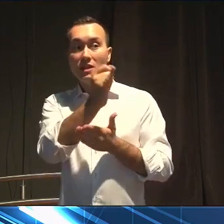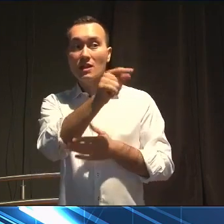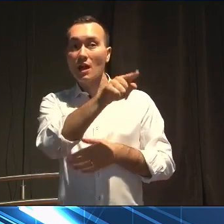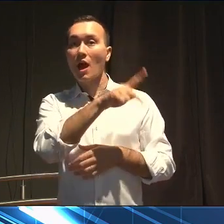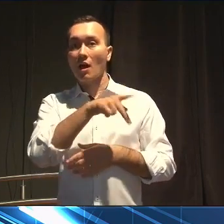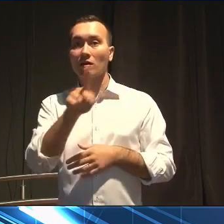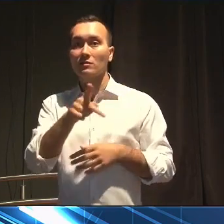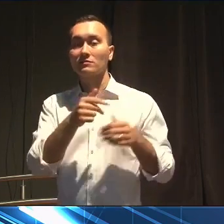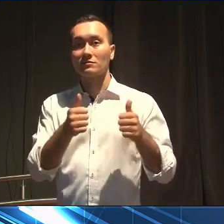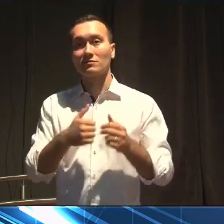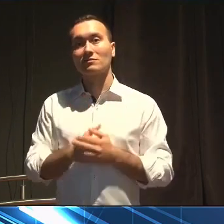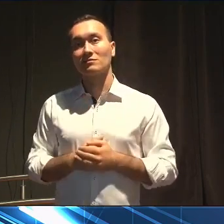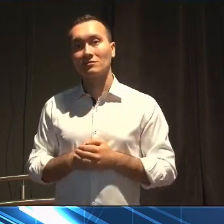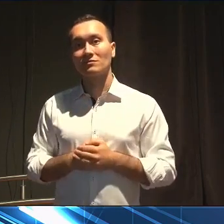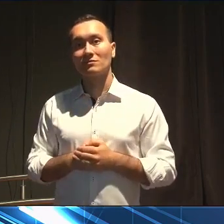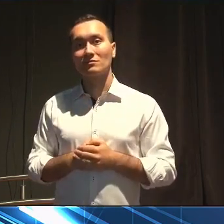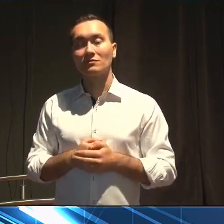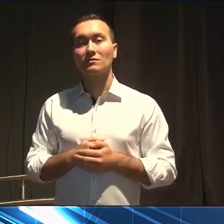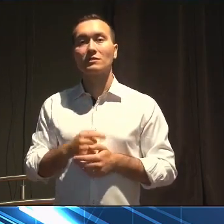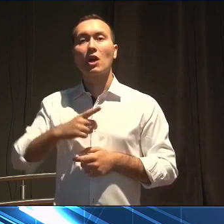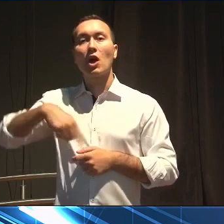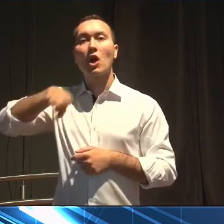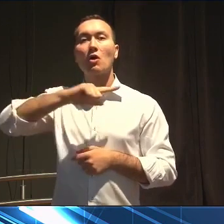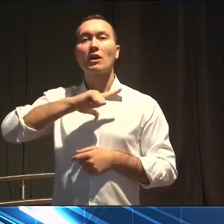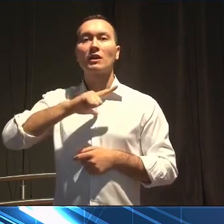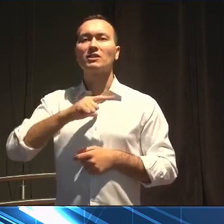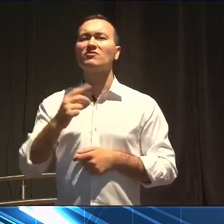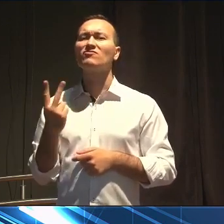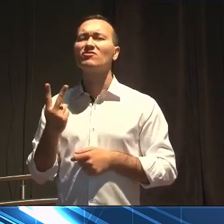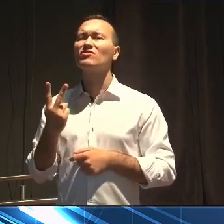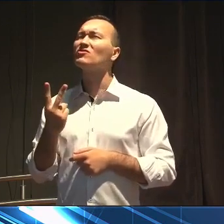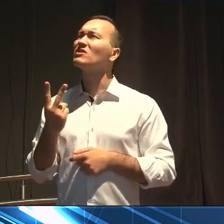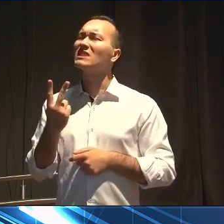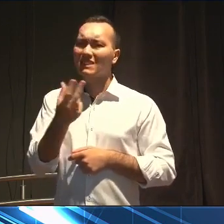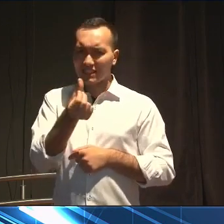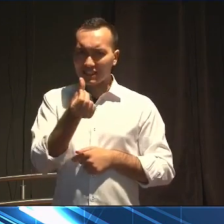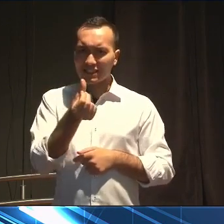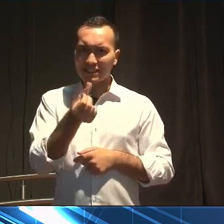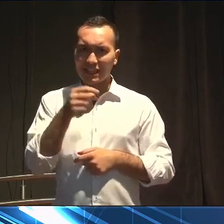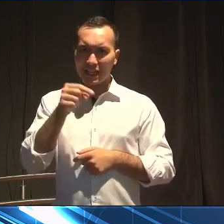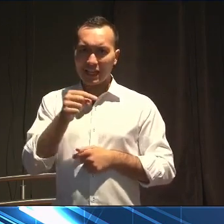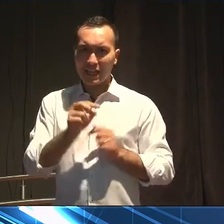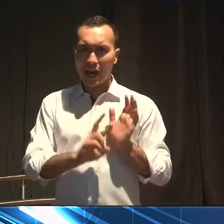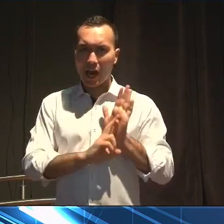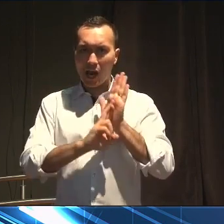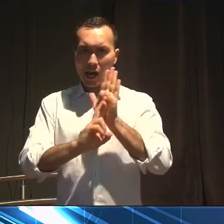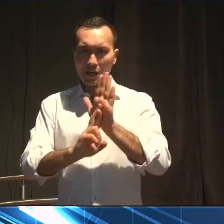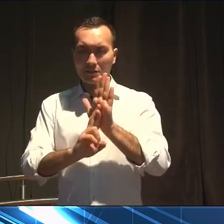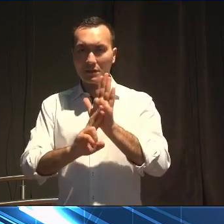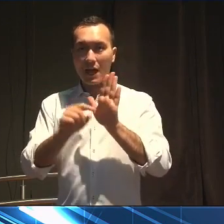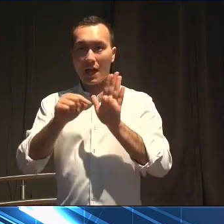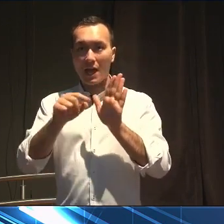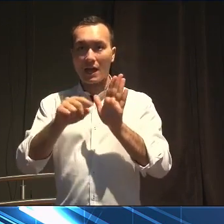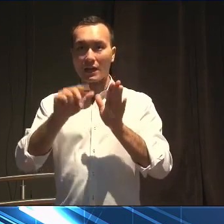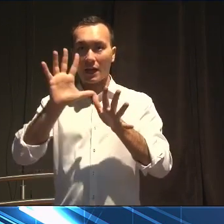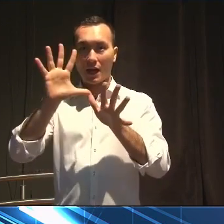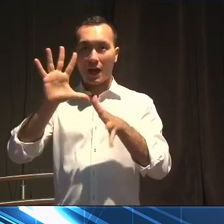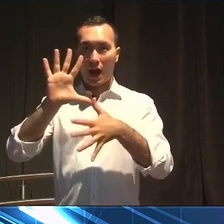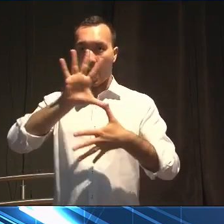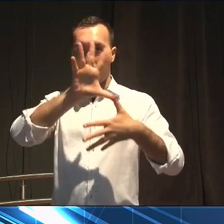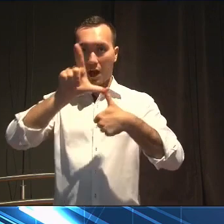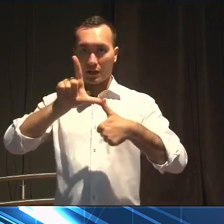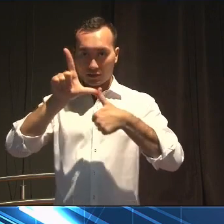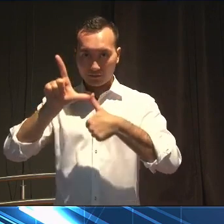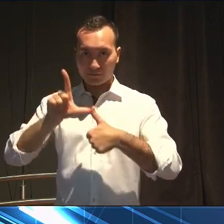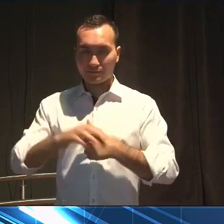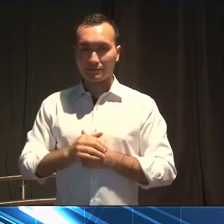tem 25, 26 embaixadores na América Latina e a gente capacitou 3.000 pessoas, vai fechar em 3.000